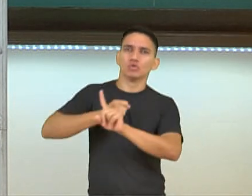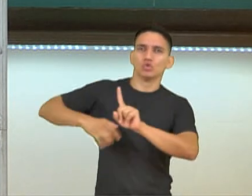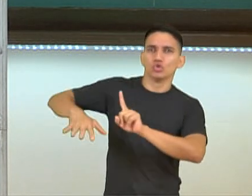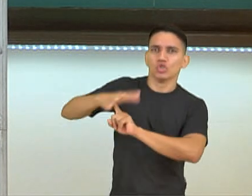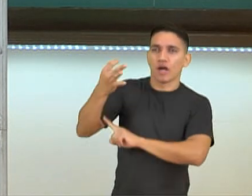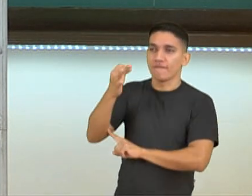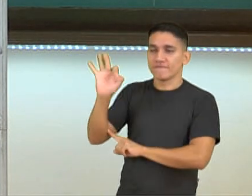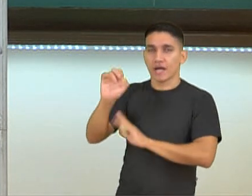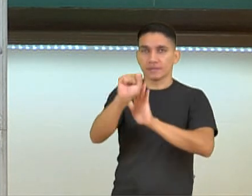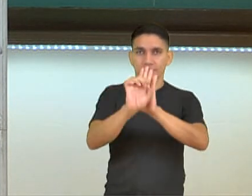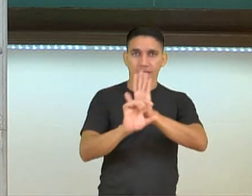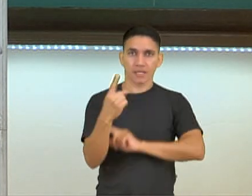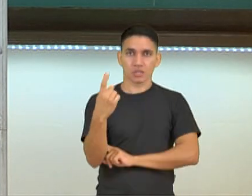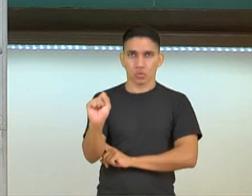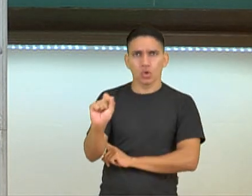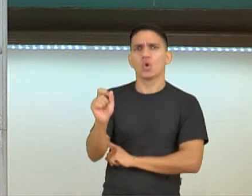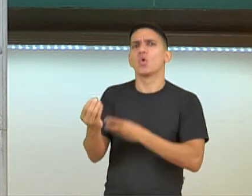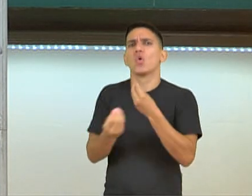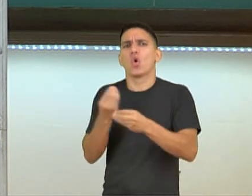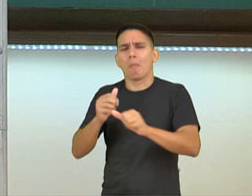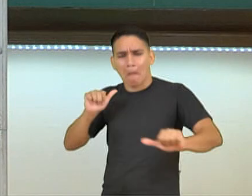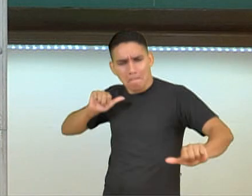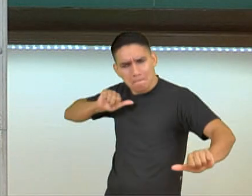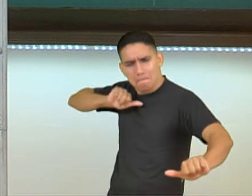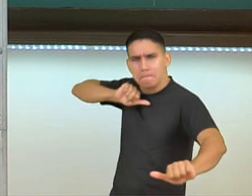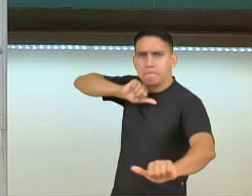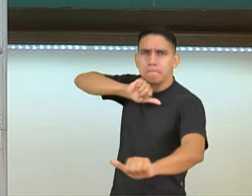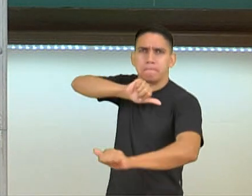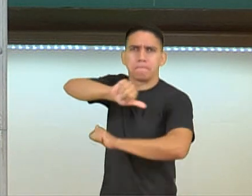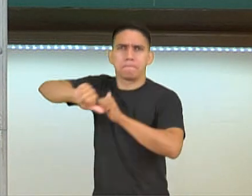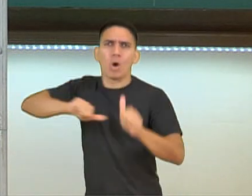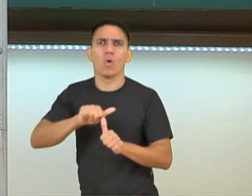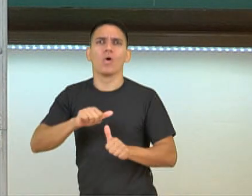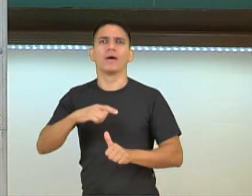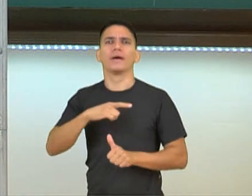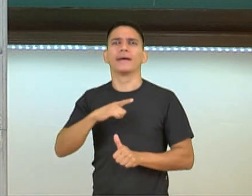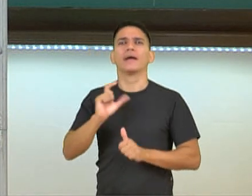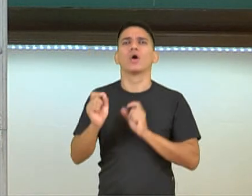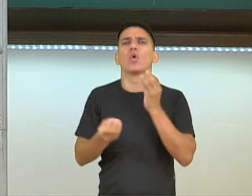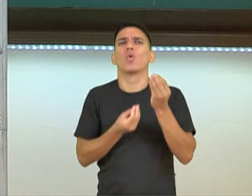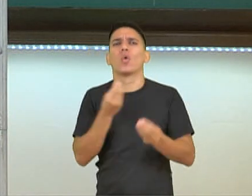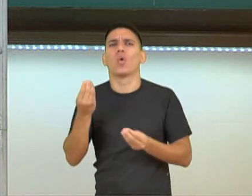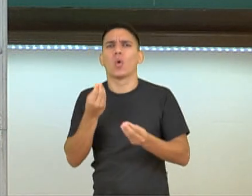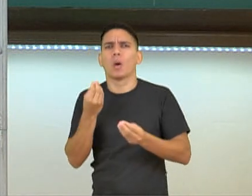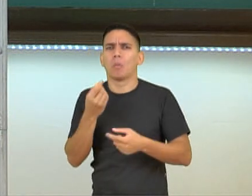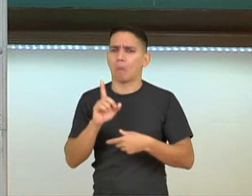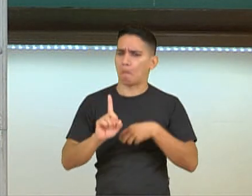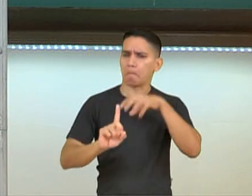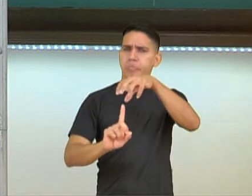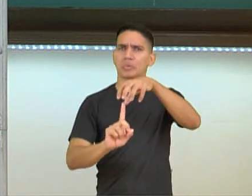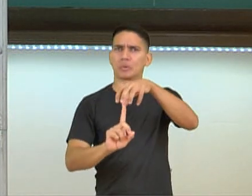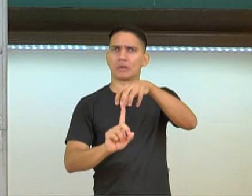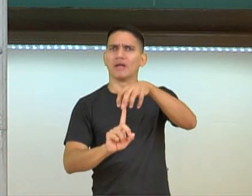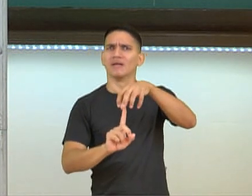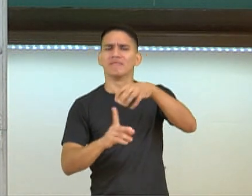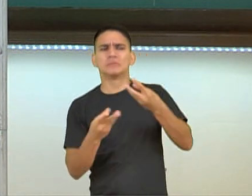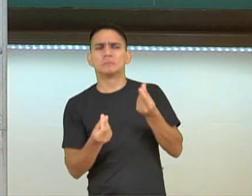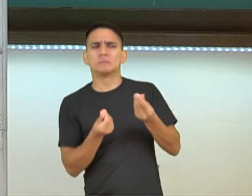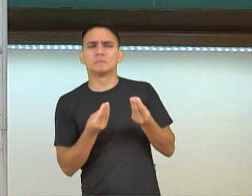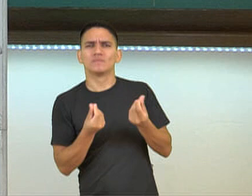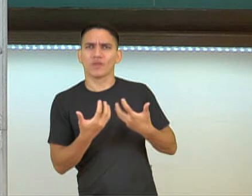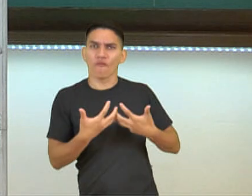século XVIII, como ela vai ser transformada e como é que os reis vão encarar essa